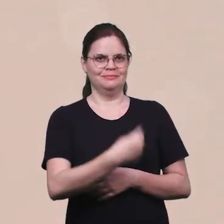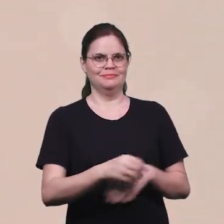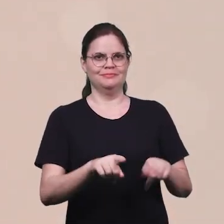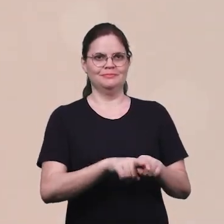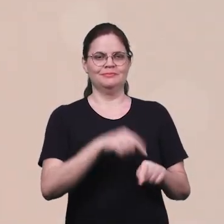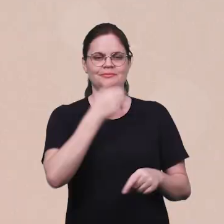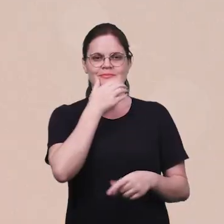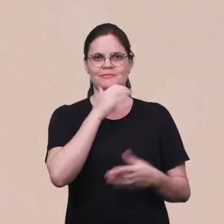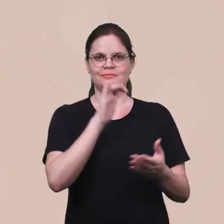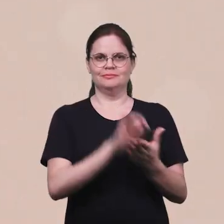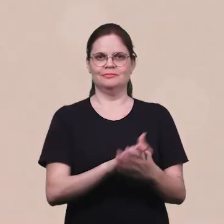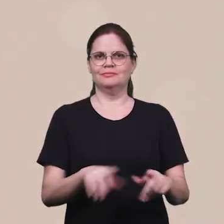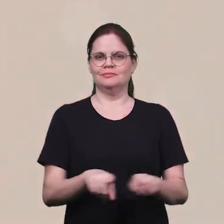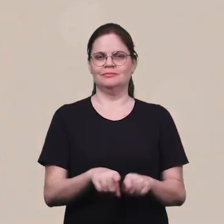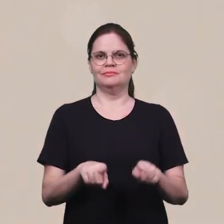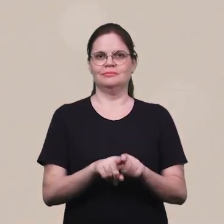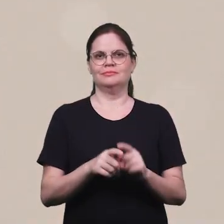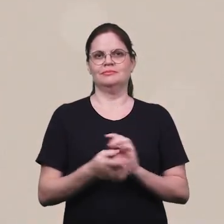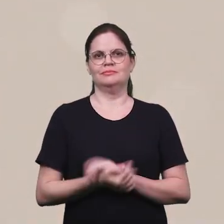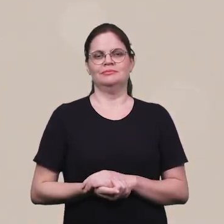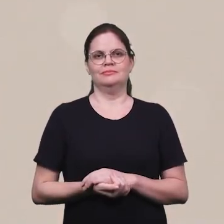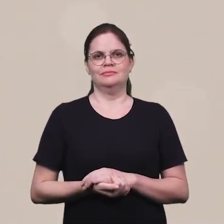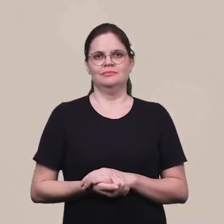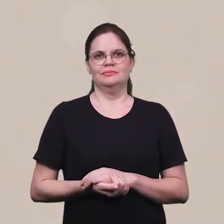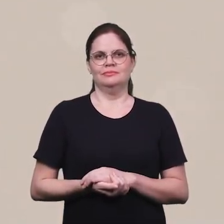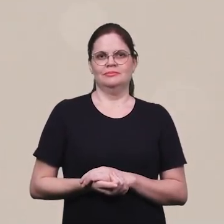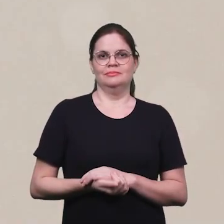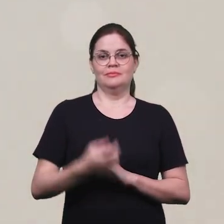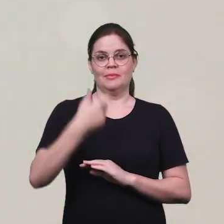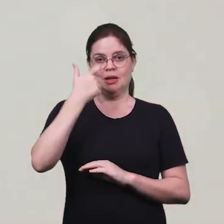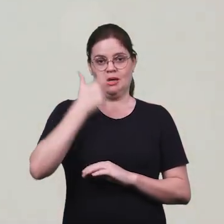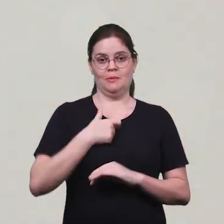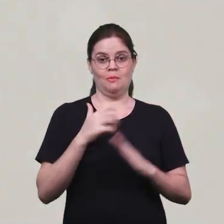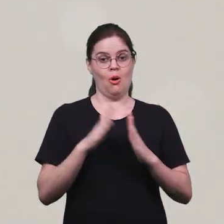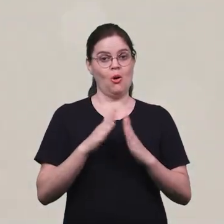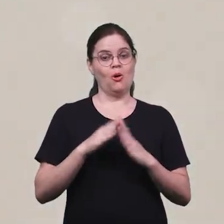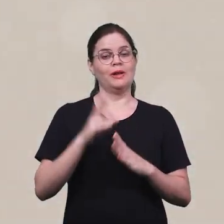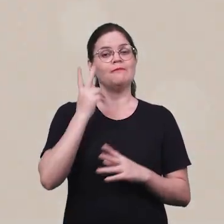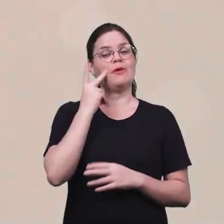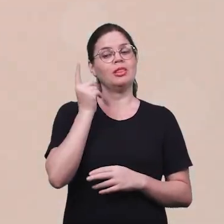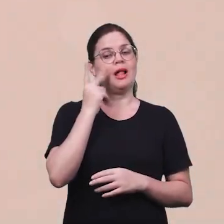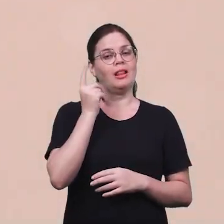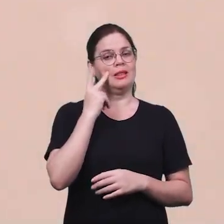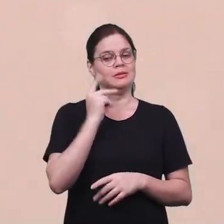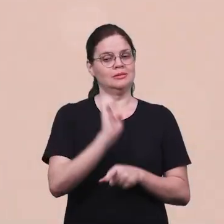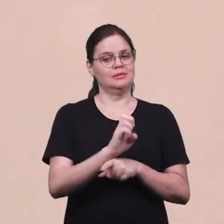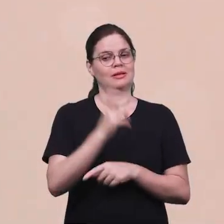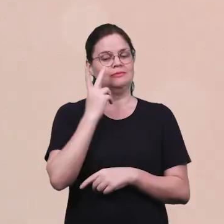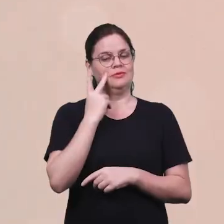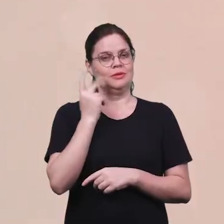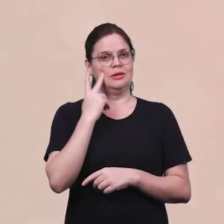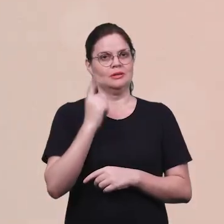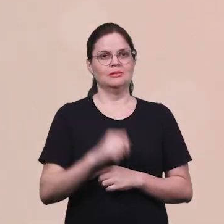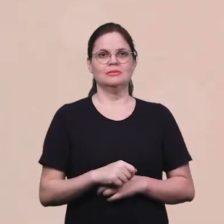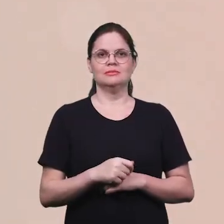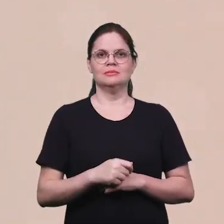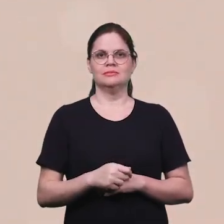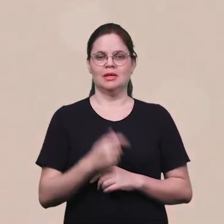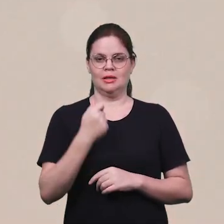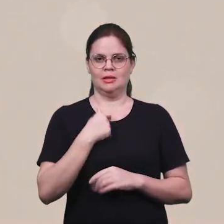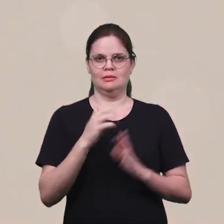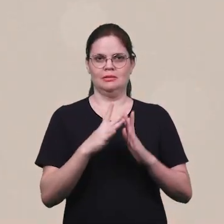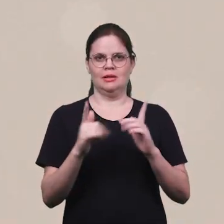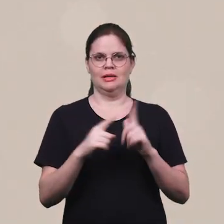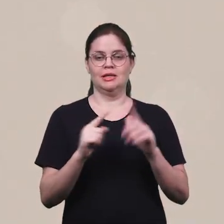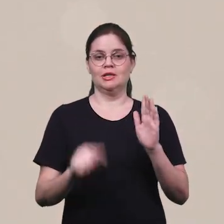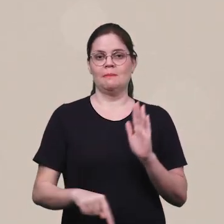meu esposo. Sou de Fortaleza, faço parte da